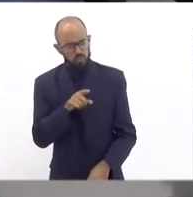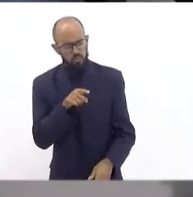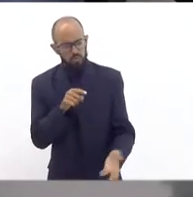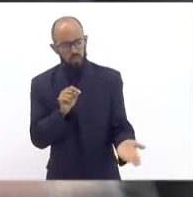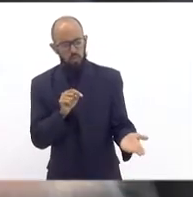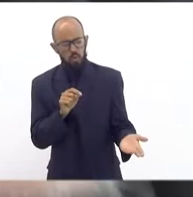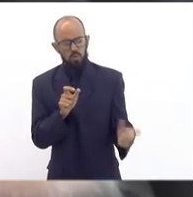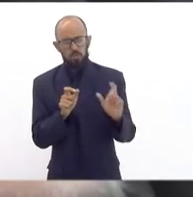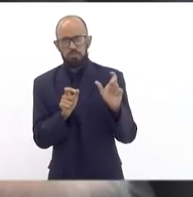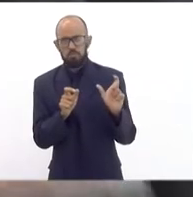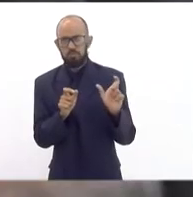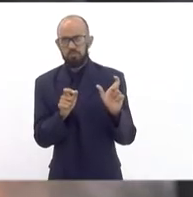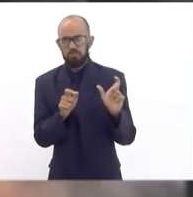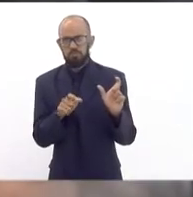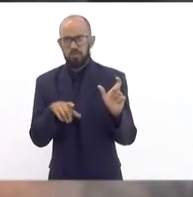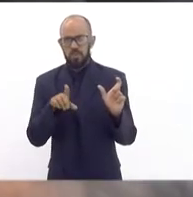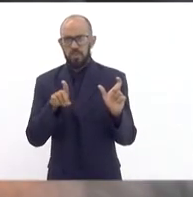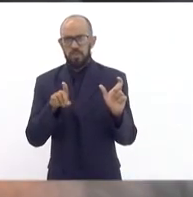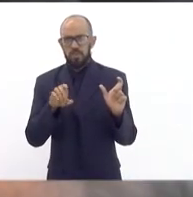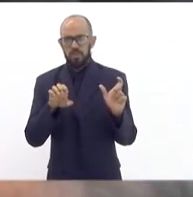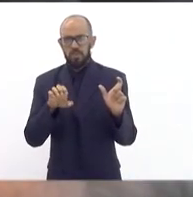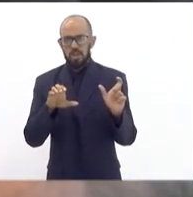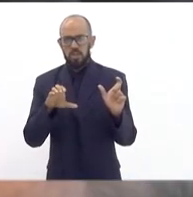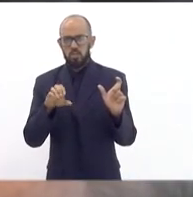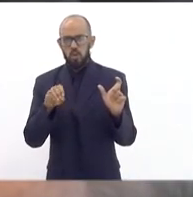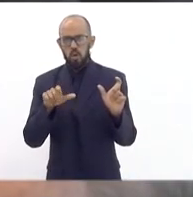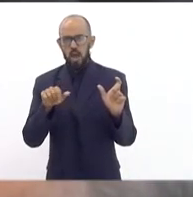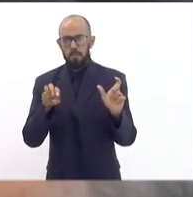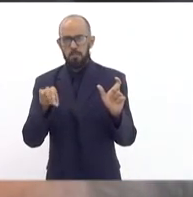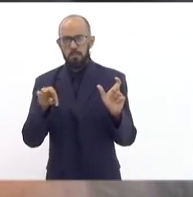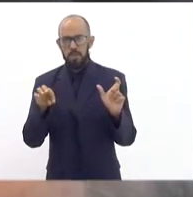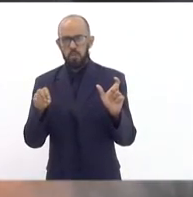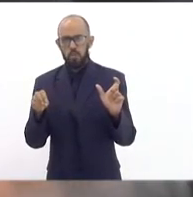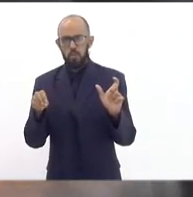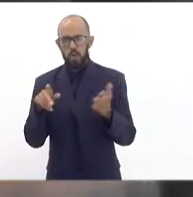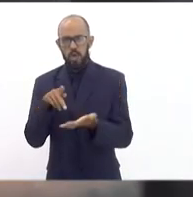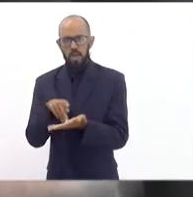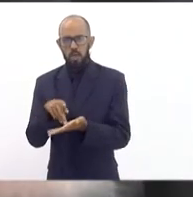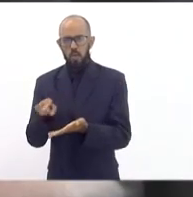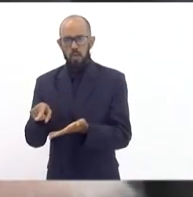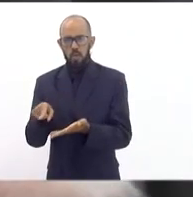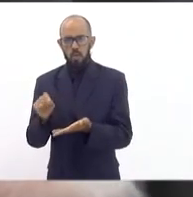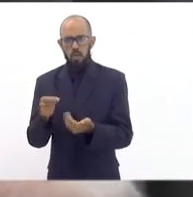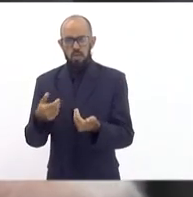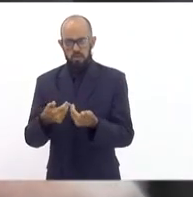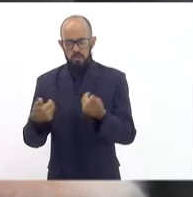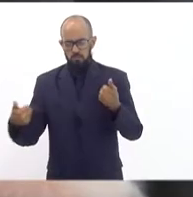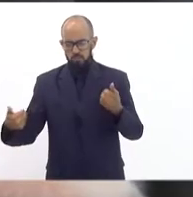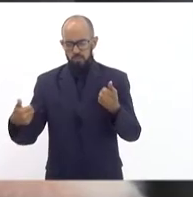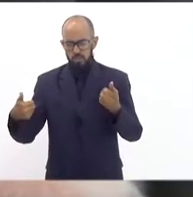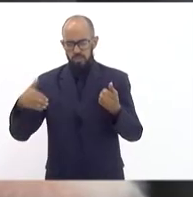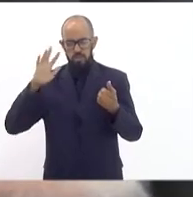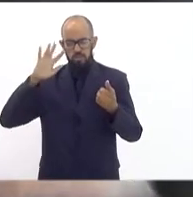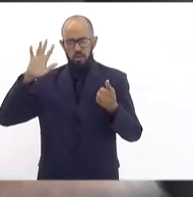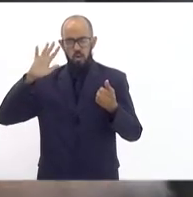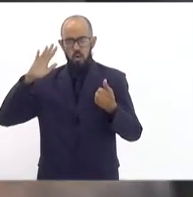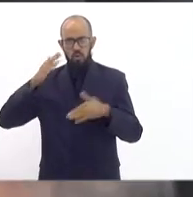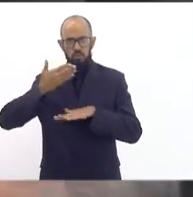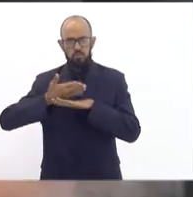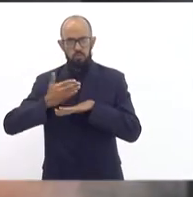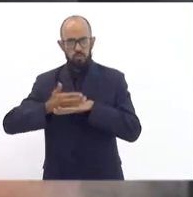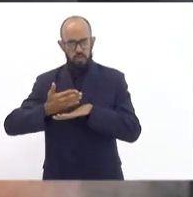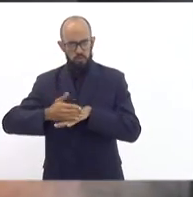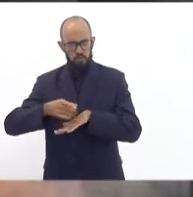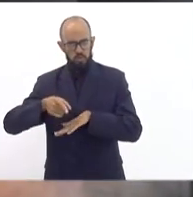anotei aqui, descolamento da realidade. A Getrans tinha uma preocupação com esse descolamento da realidade em relação ao valor da tarifa e